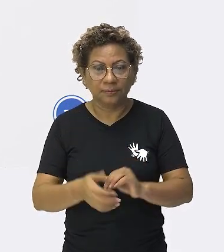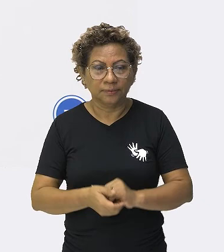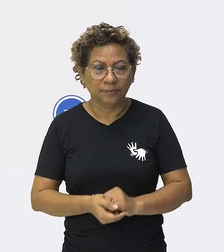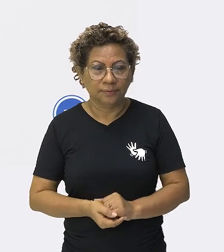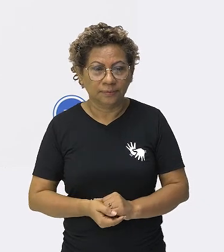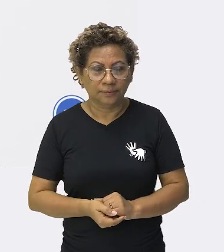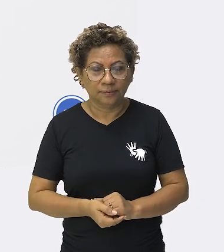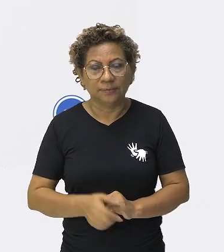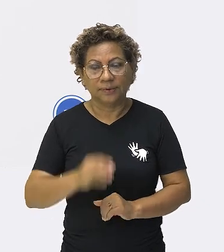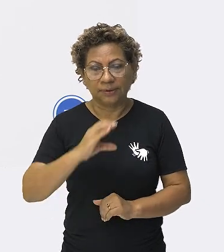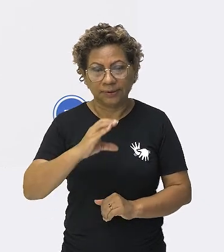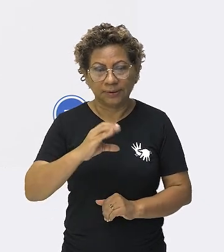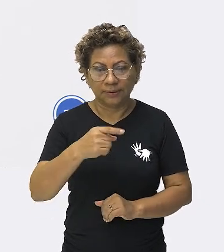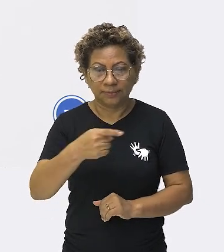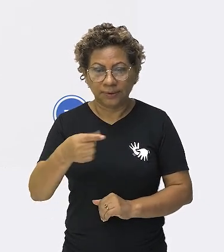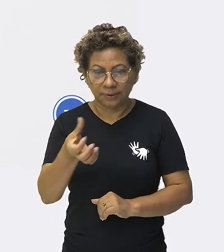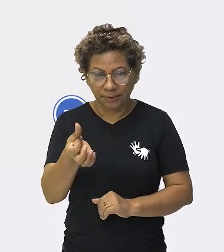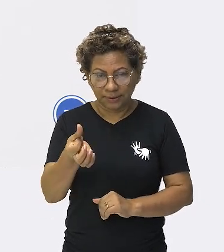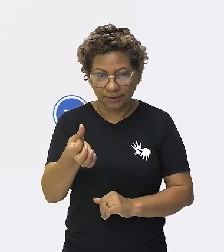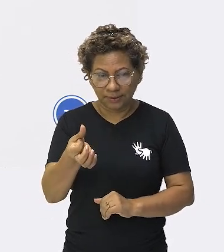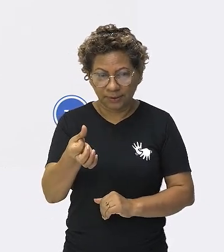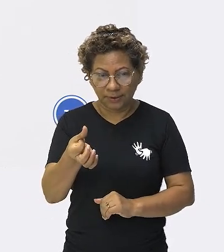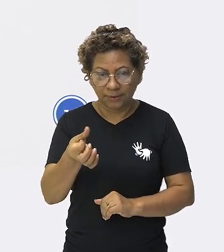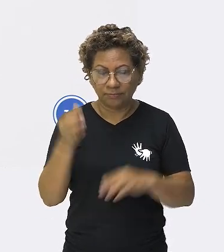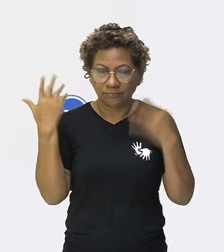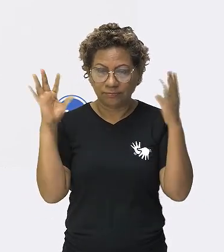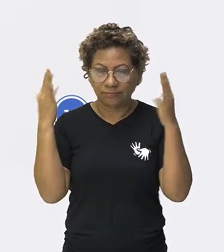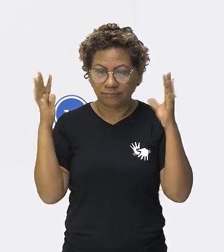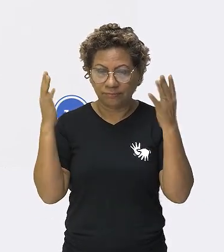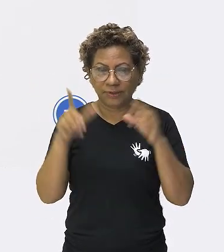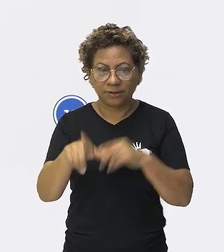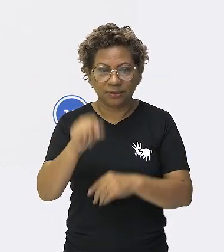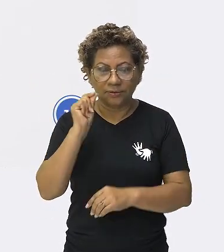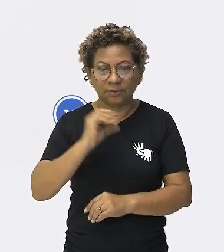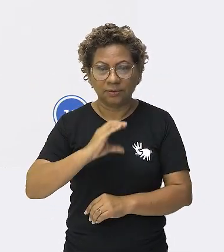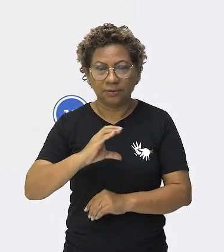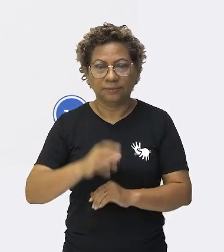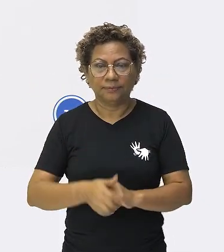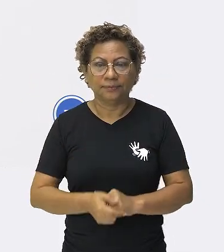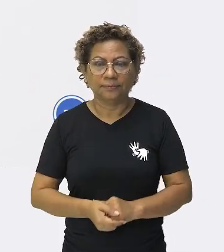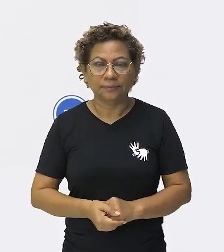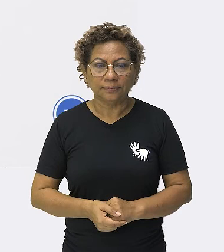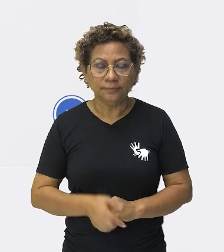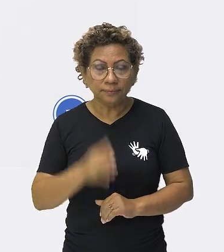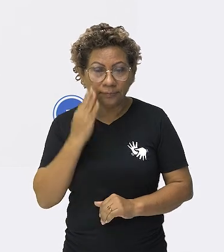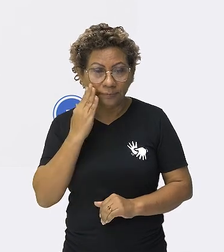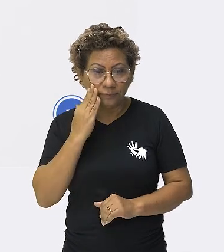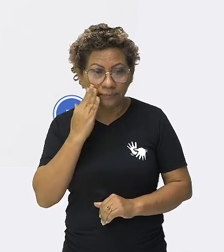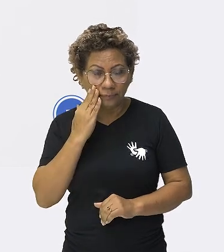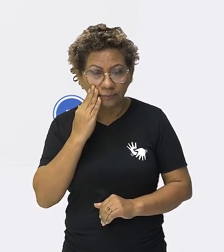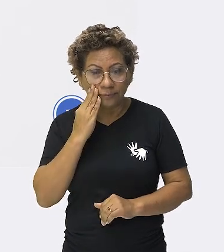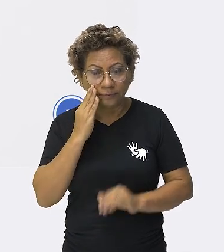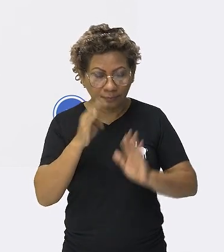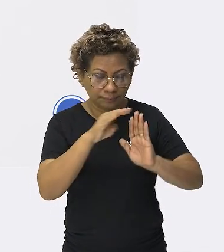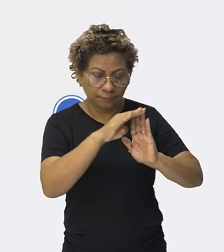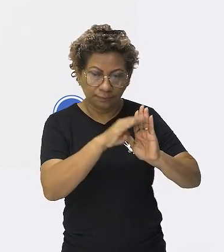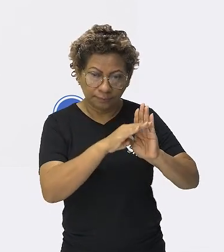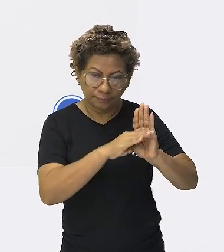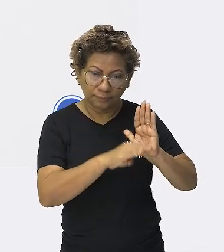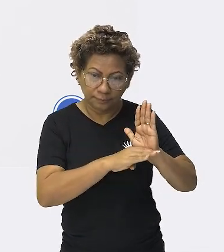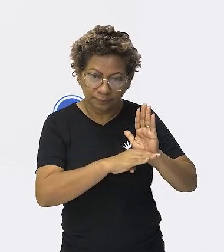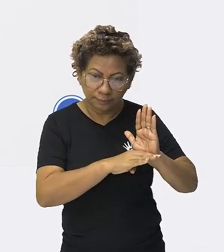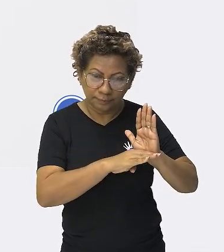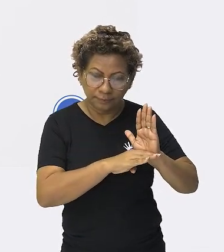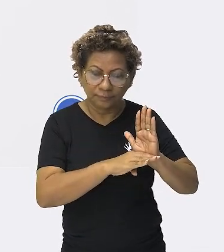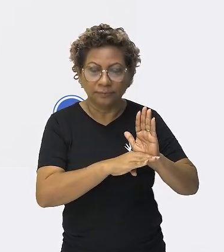X igual a menos 6, letra C. Tá? Vamos ver o desenvolvimento. Nós já construímos juntos, eu gosto de construir